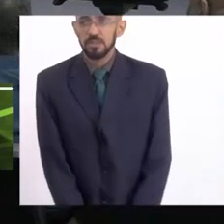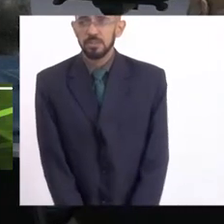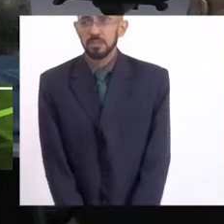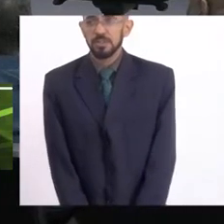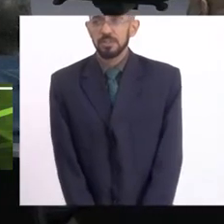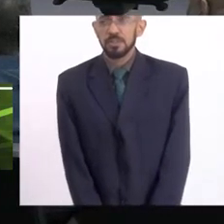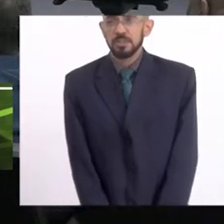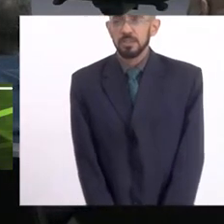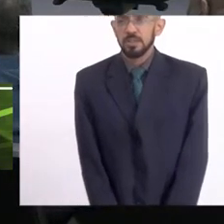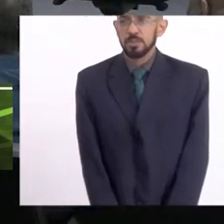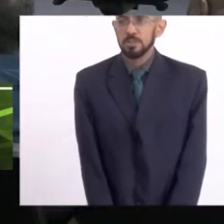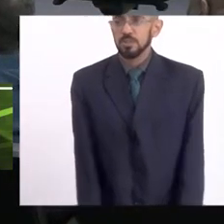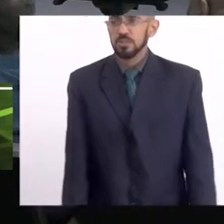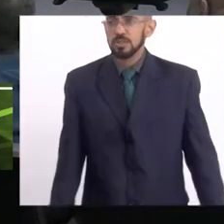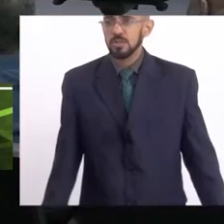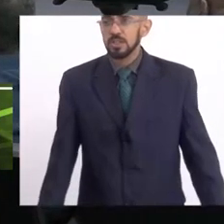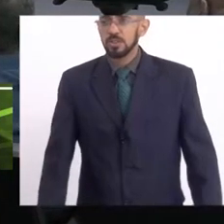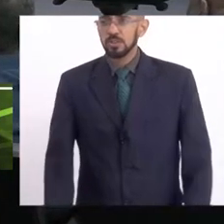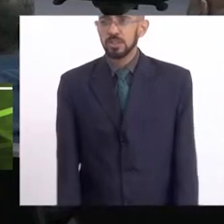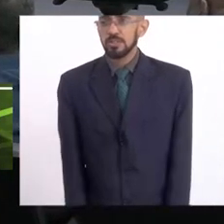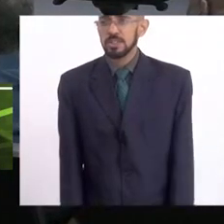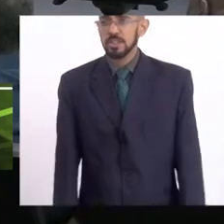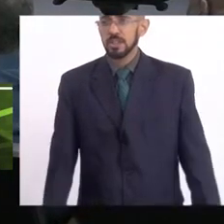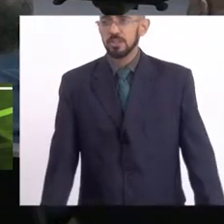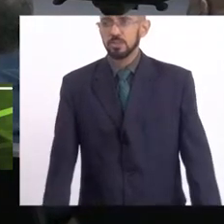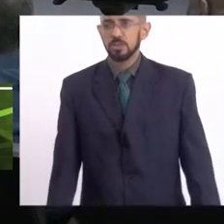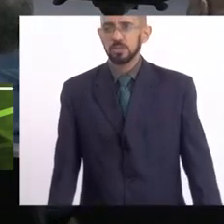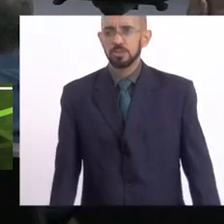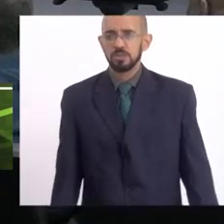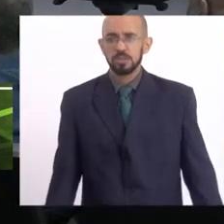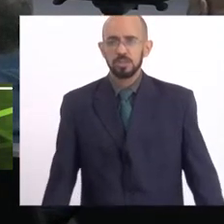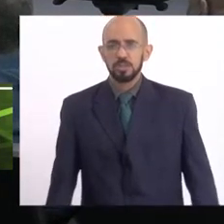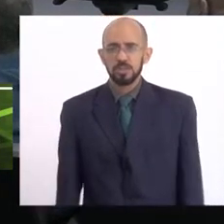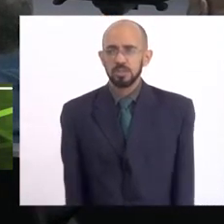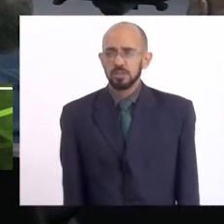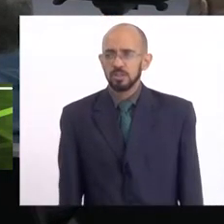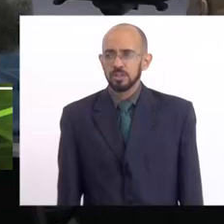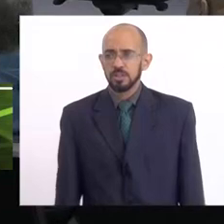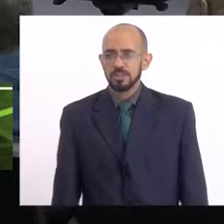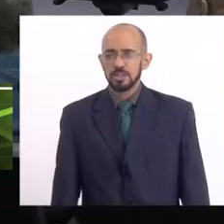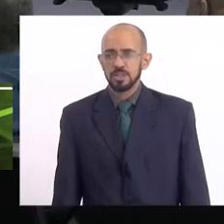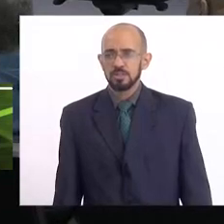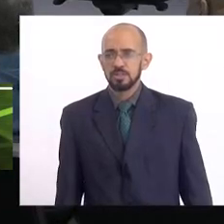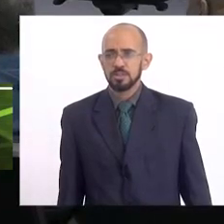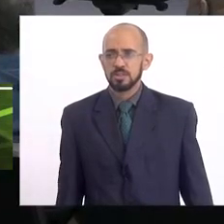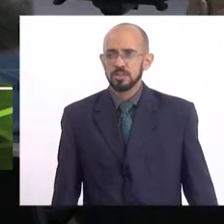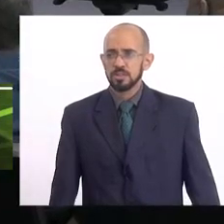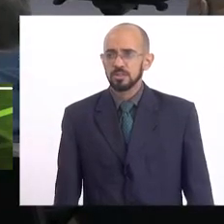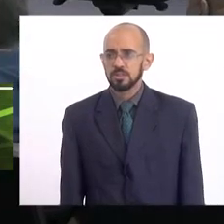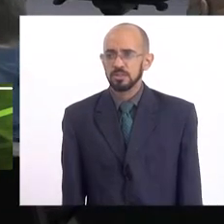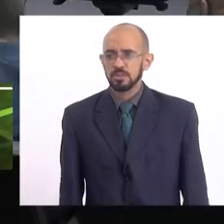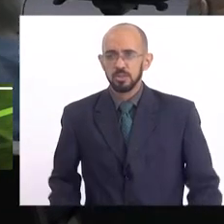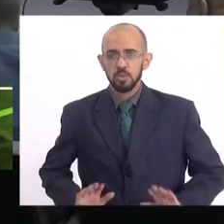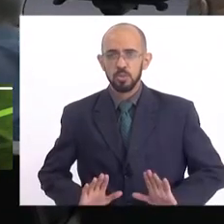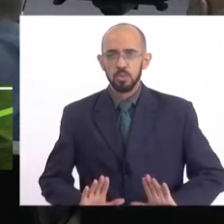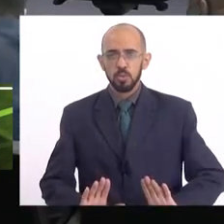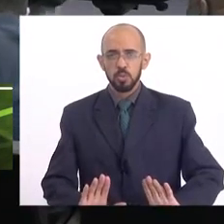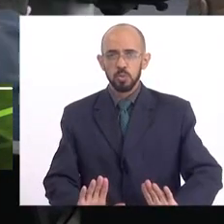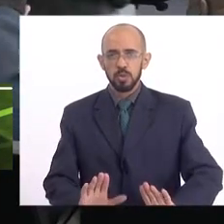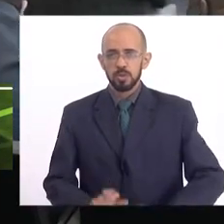Chamo para compor a mesa aqui conosco o diretor-geral do Degase, delegado Vitor Pobel.